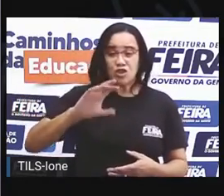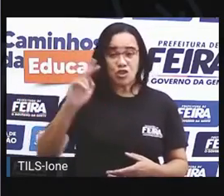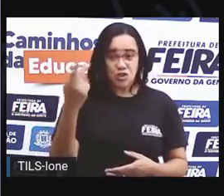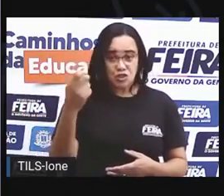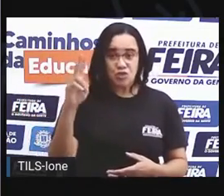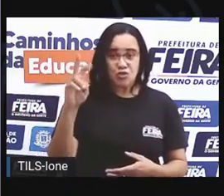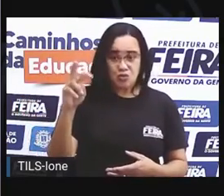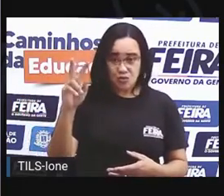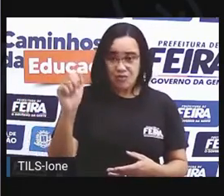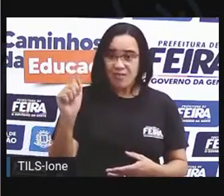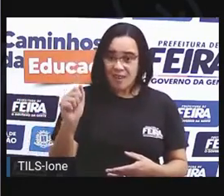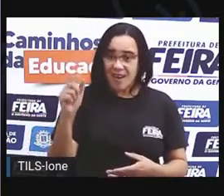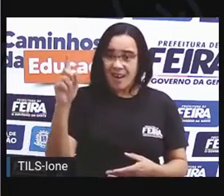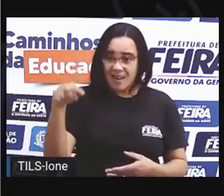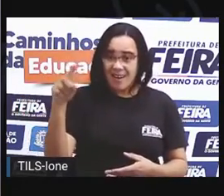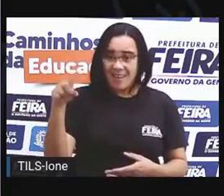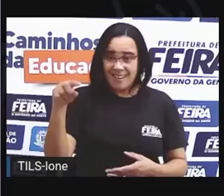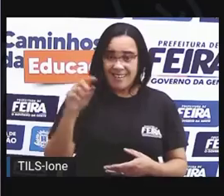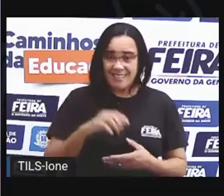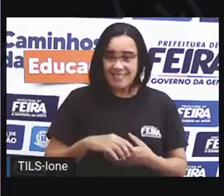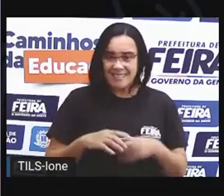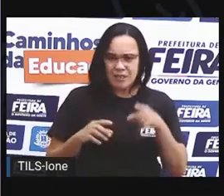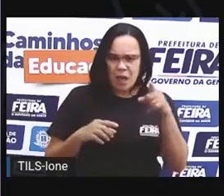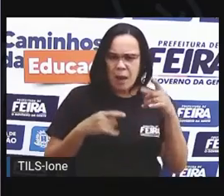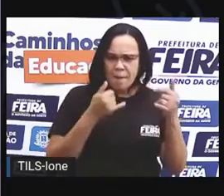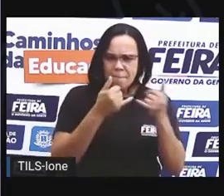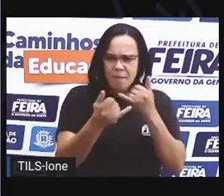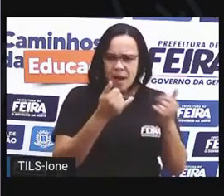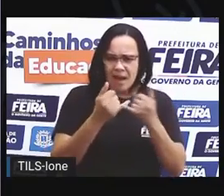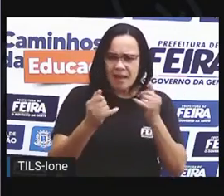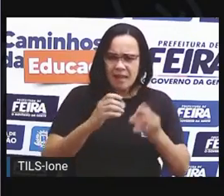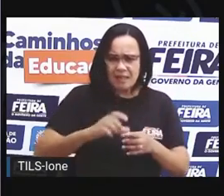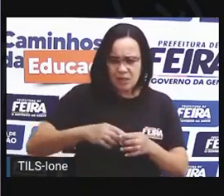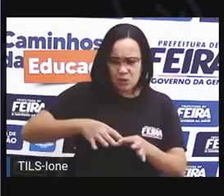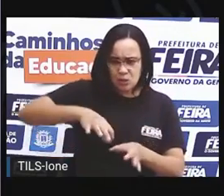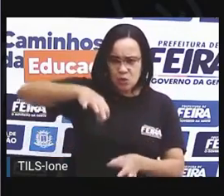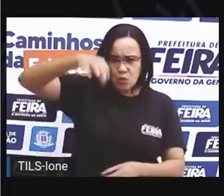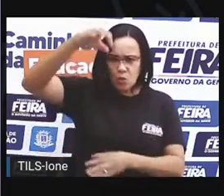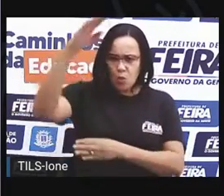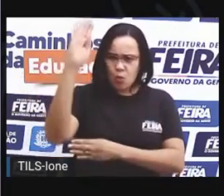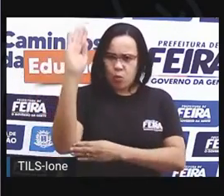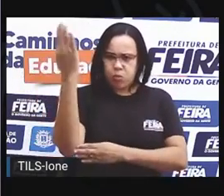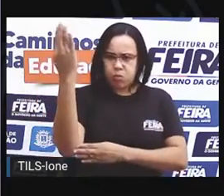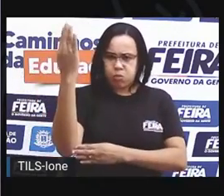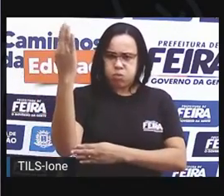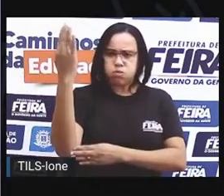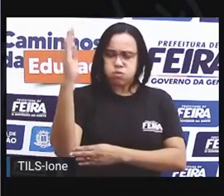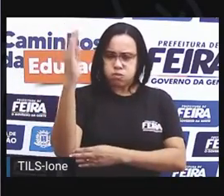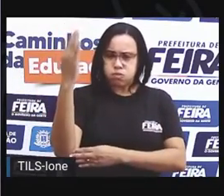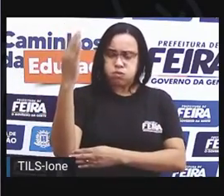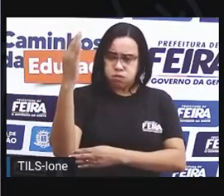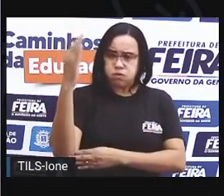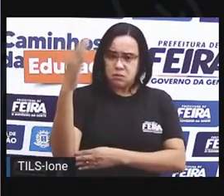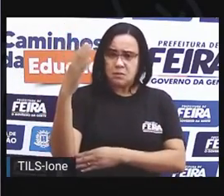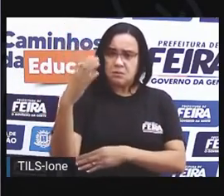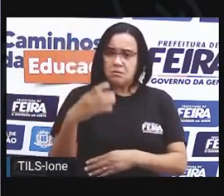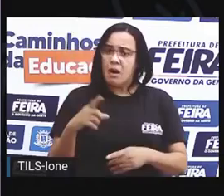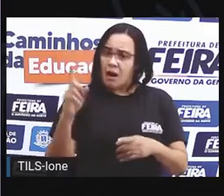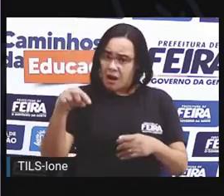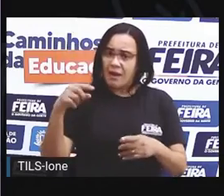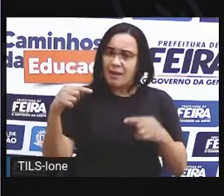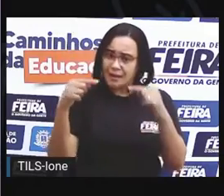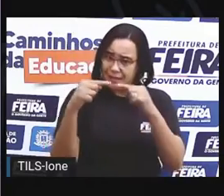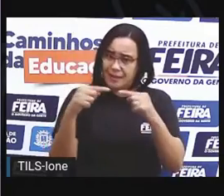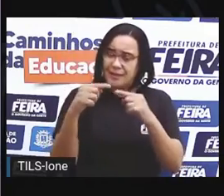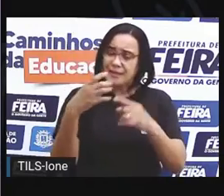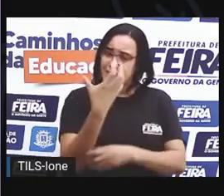é. Olha, ele parece um galho, um pedaço mesmo de galho de uma árvore. Isso.